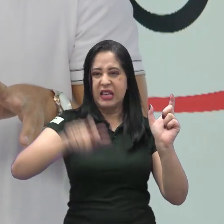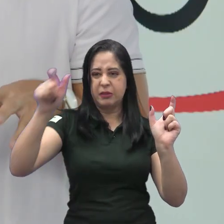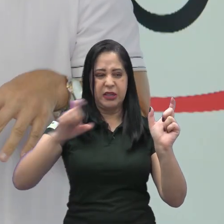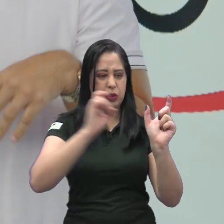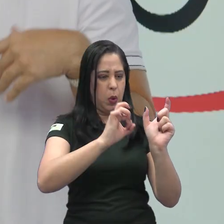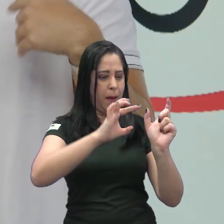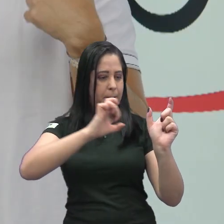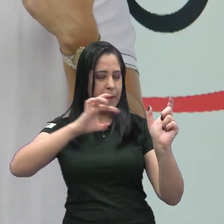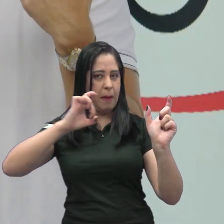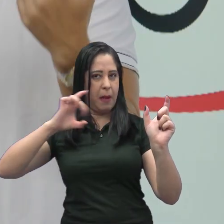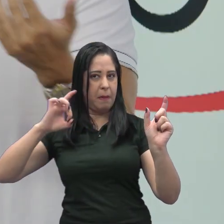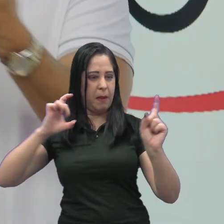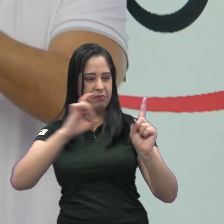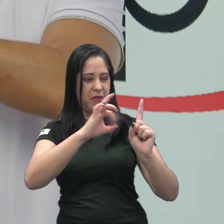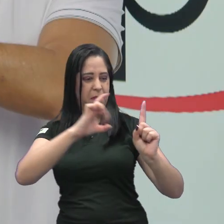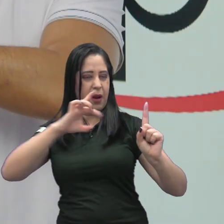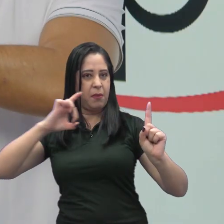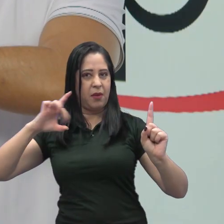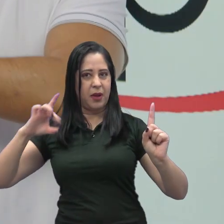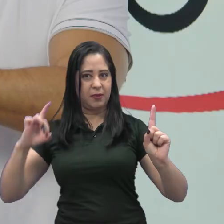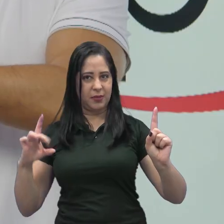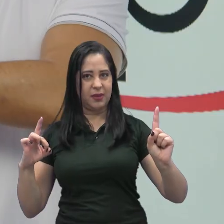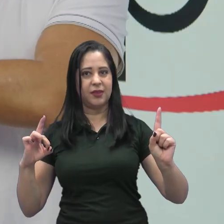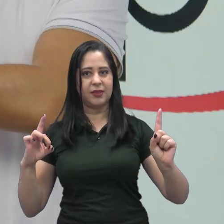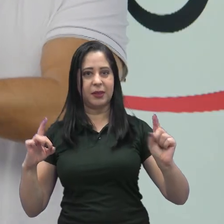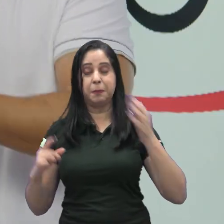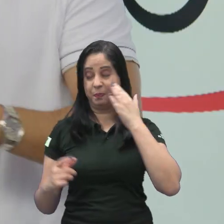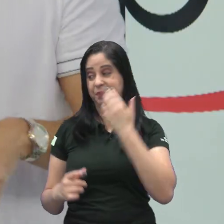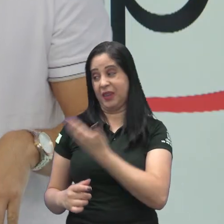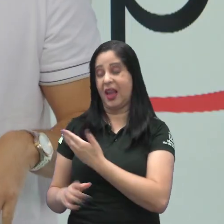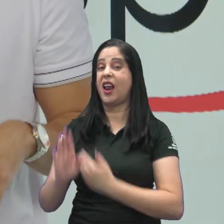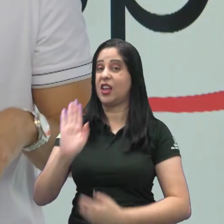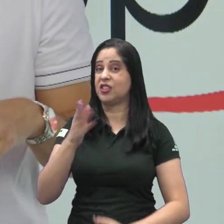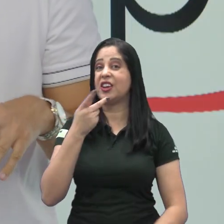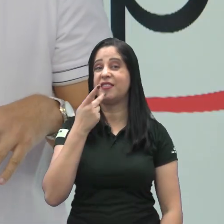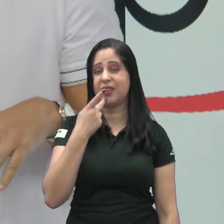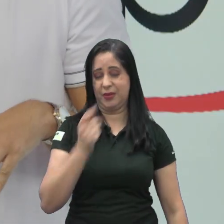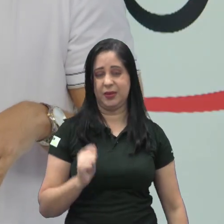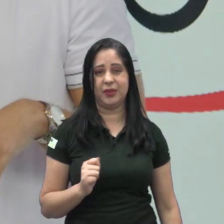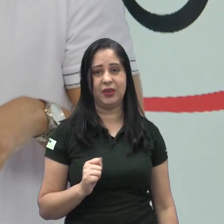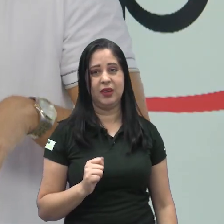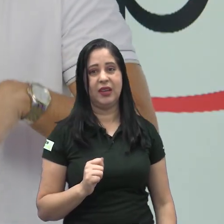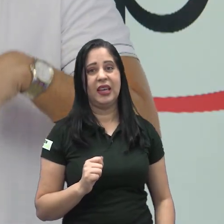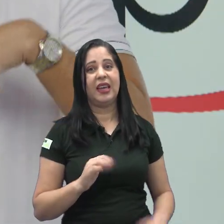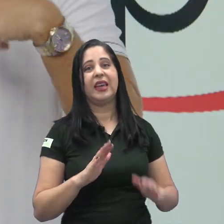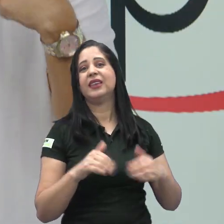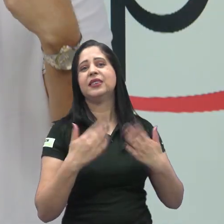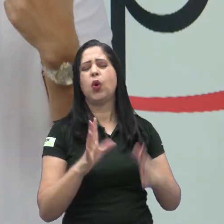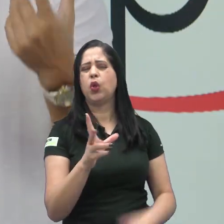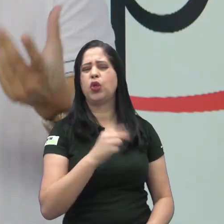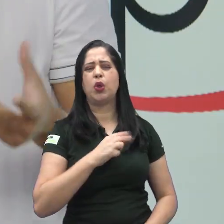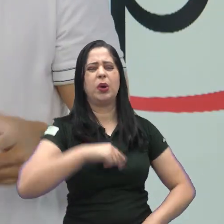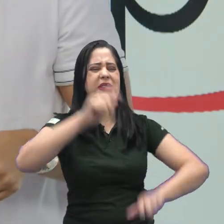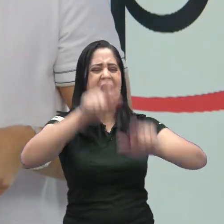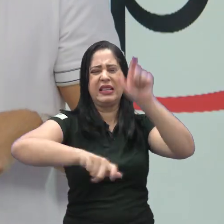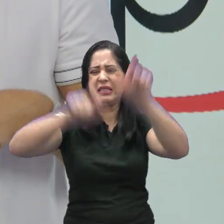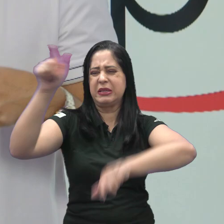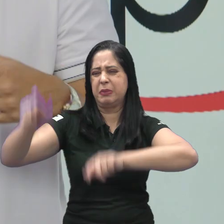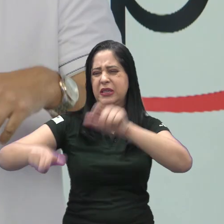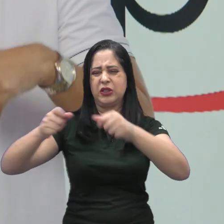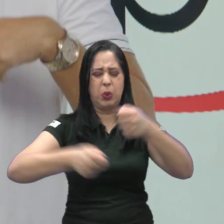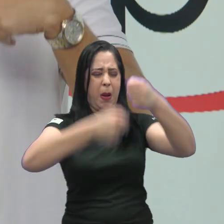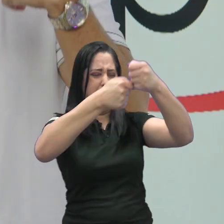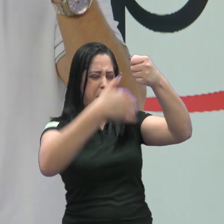inteiro. E recebi muito. E aí volta naquele assunto que a Jéssica estava falando sobre hate e tudo mais. Então foram dezenas de milhares